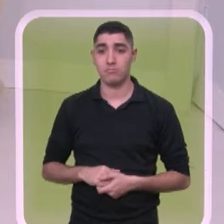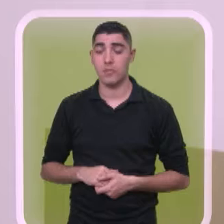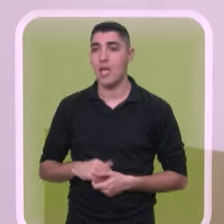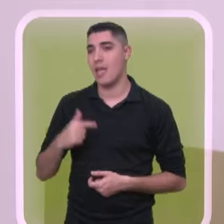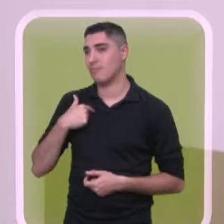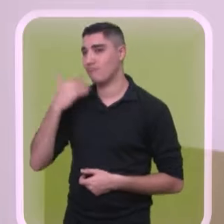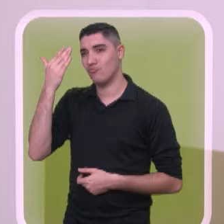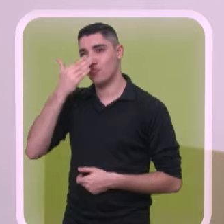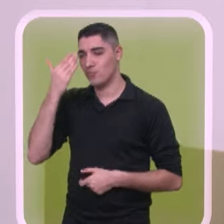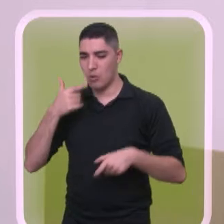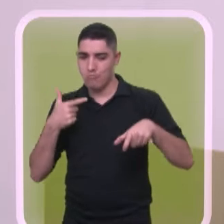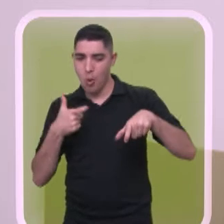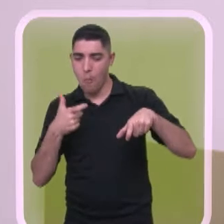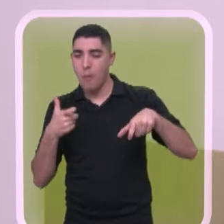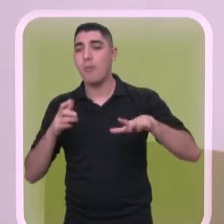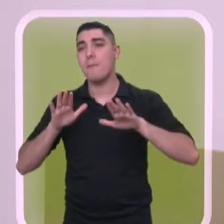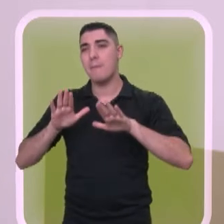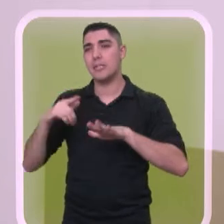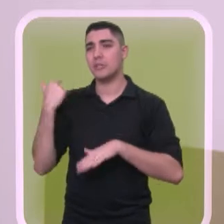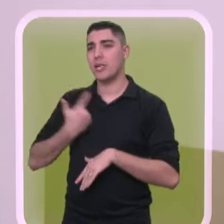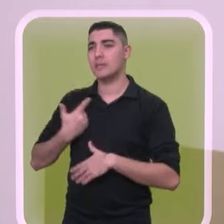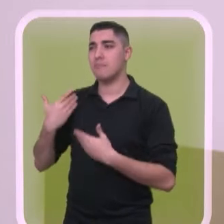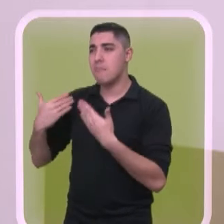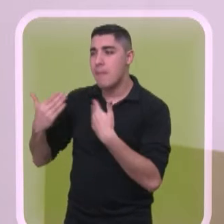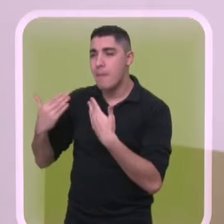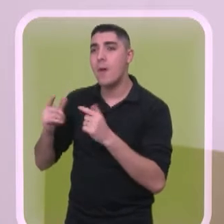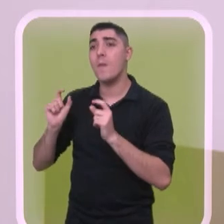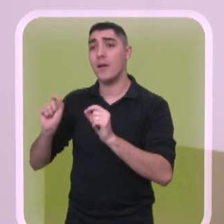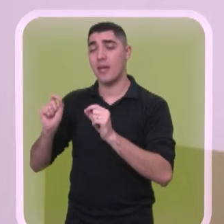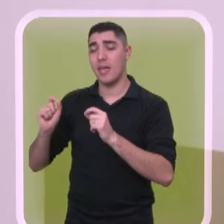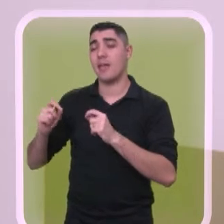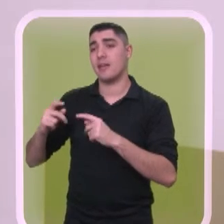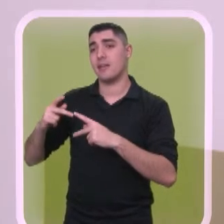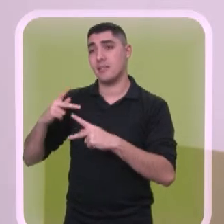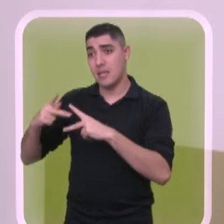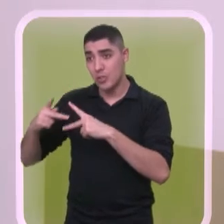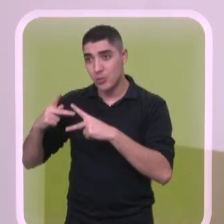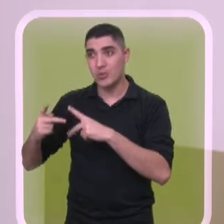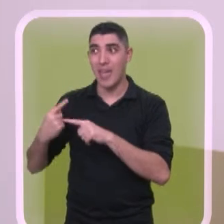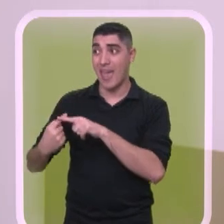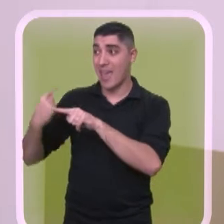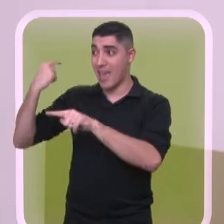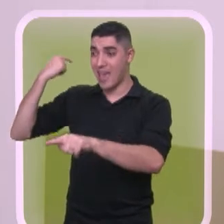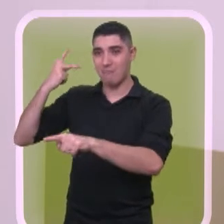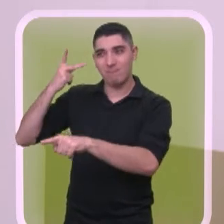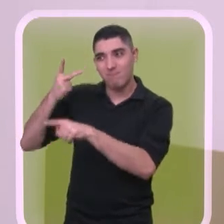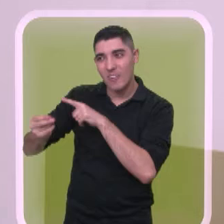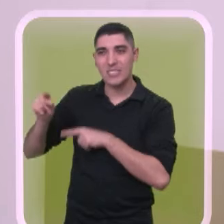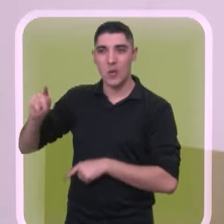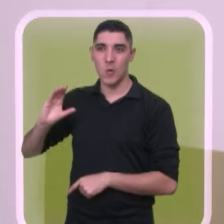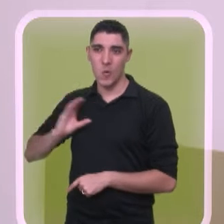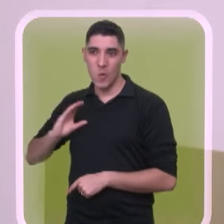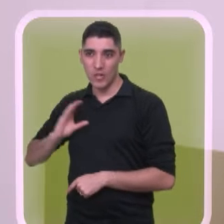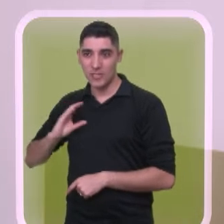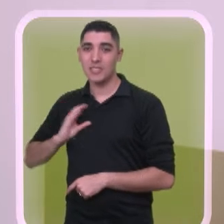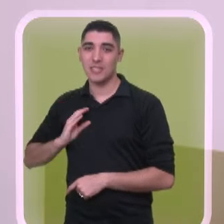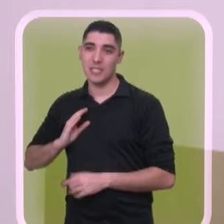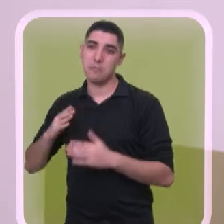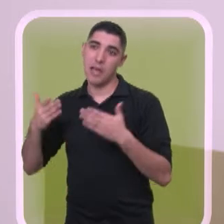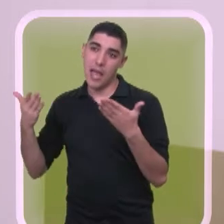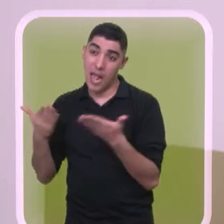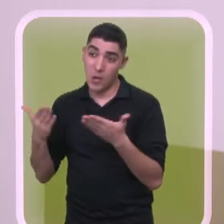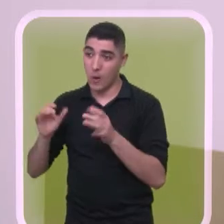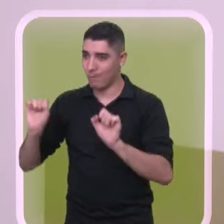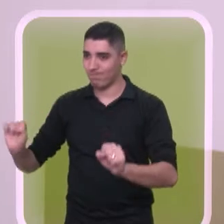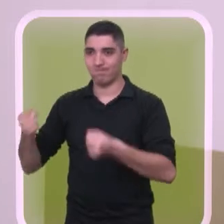gols, mas a gente conversava aqui, né, que apesar de São José ter vencido a última rodada o Corinthians, né, agora